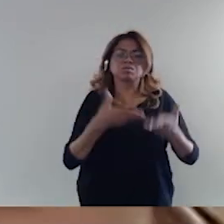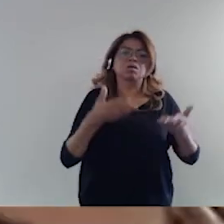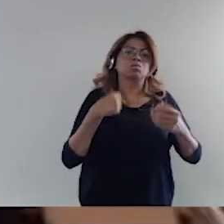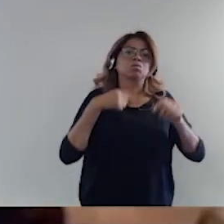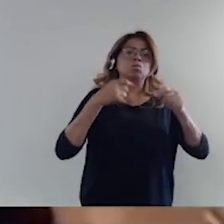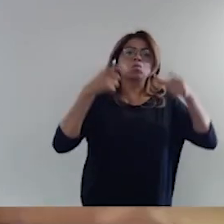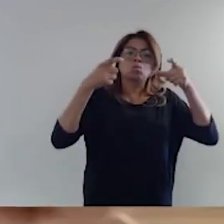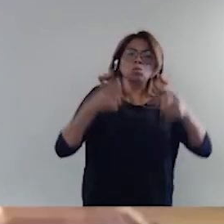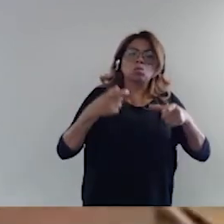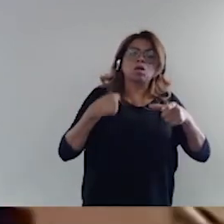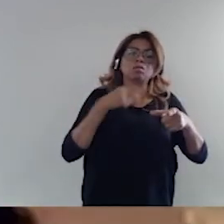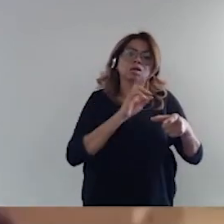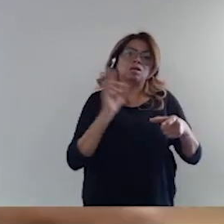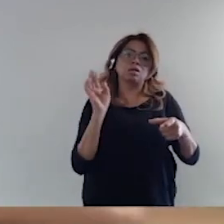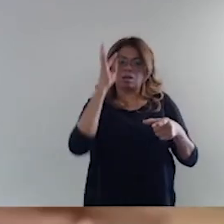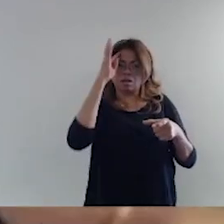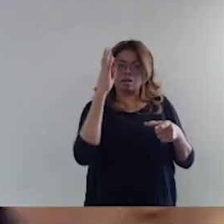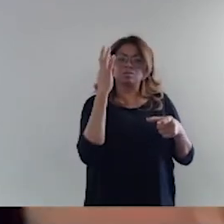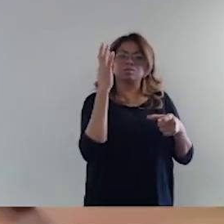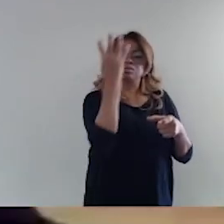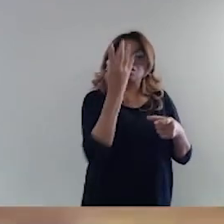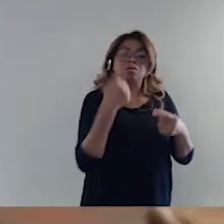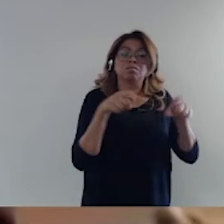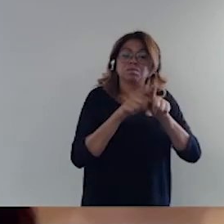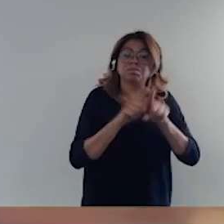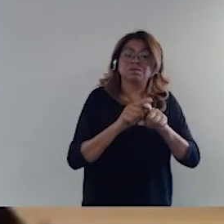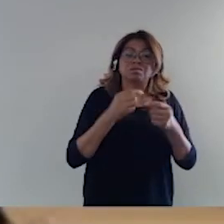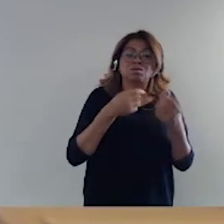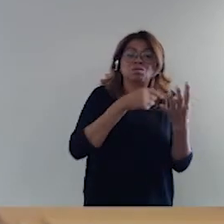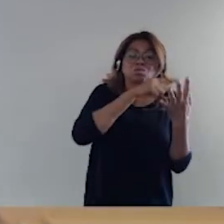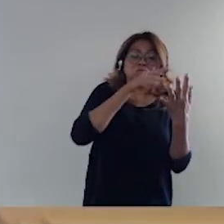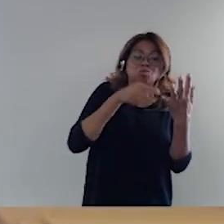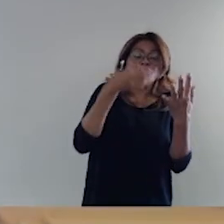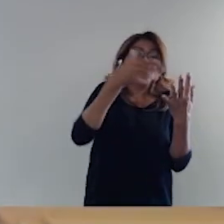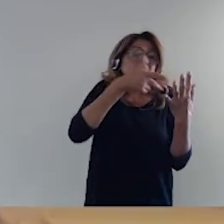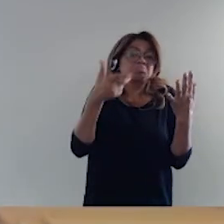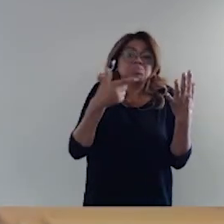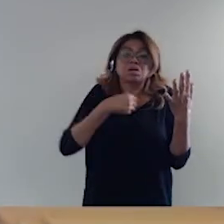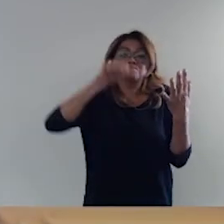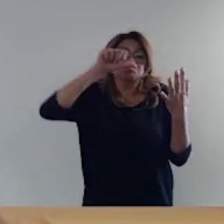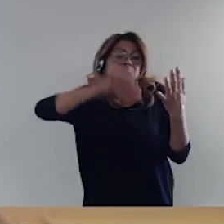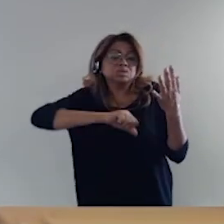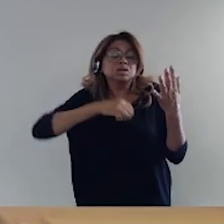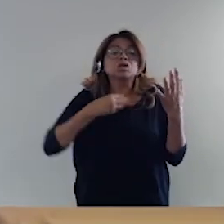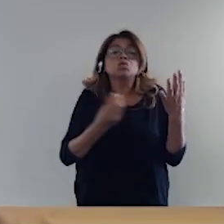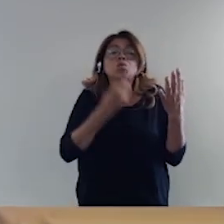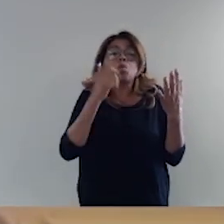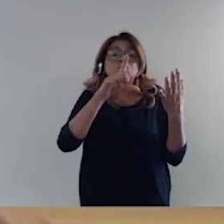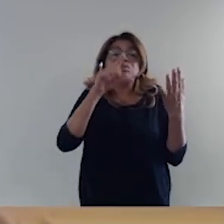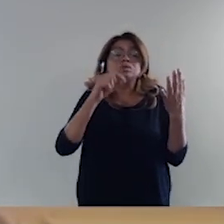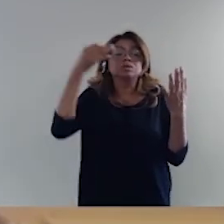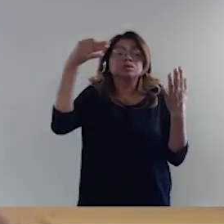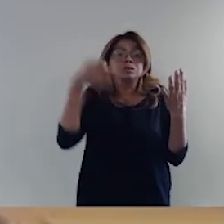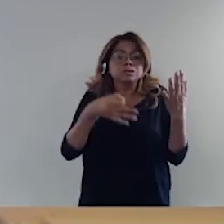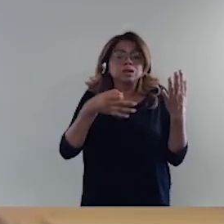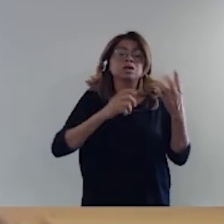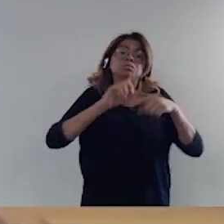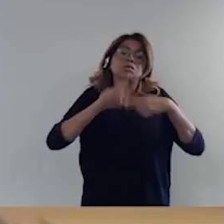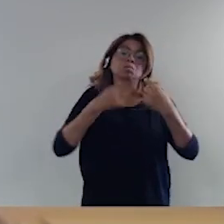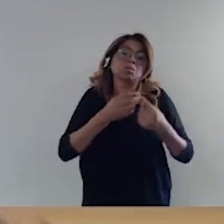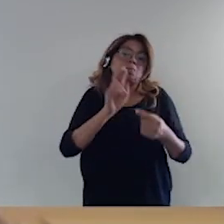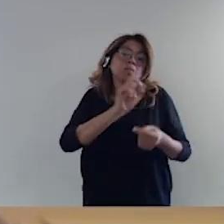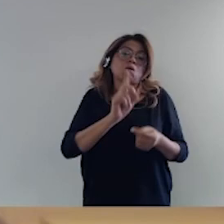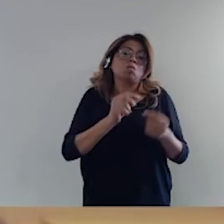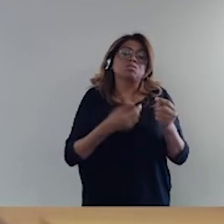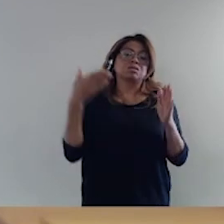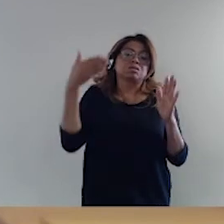decidir dentro de um quadro de incerteza, dentro de um quadro de poucas informações, e depois, lá na frente, quando